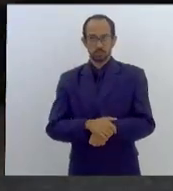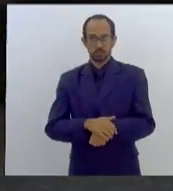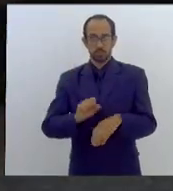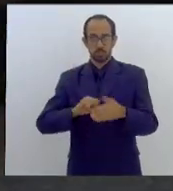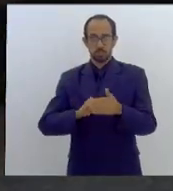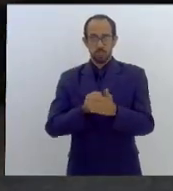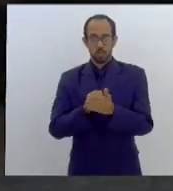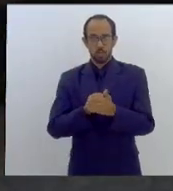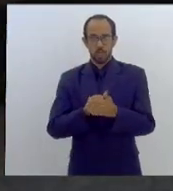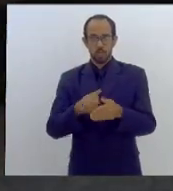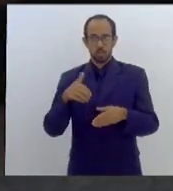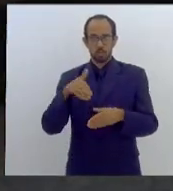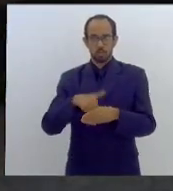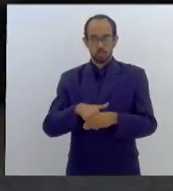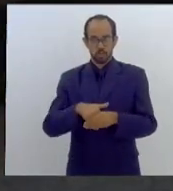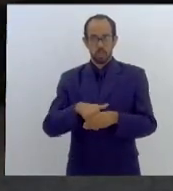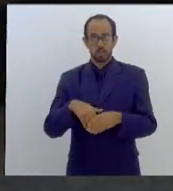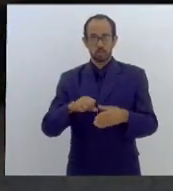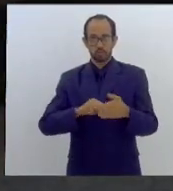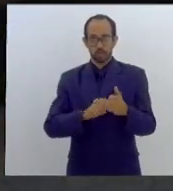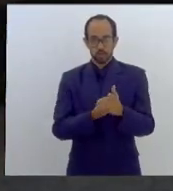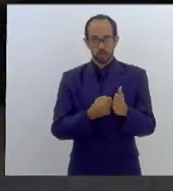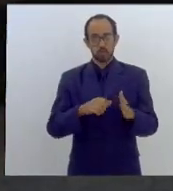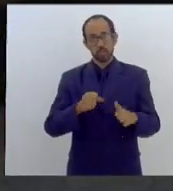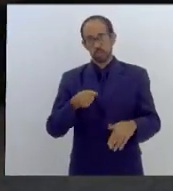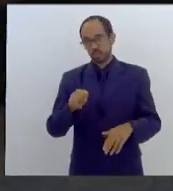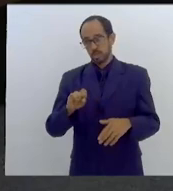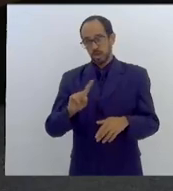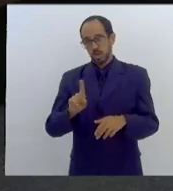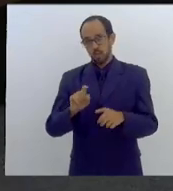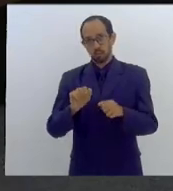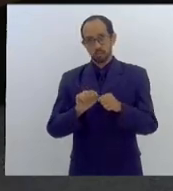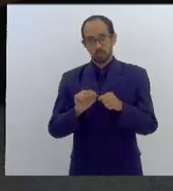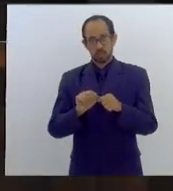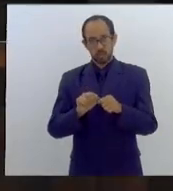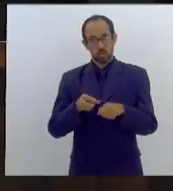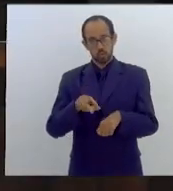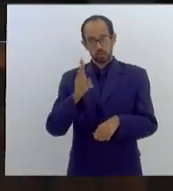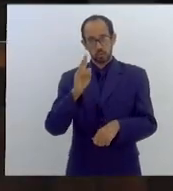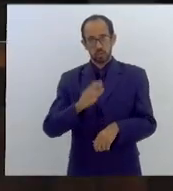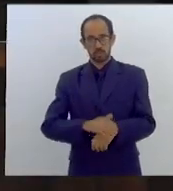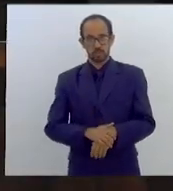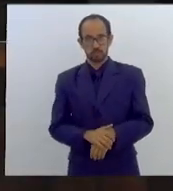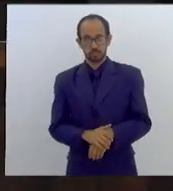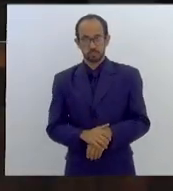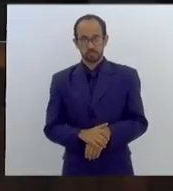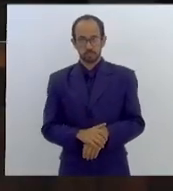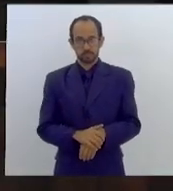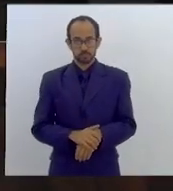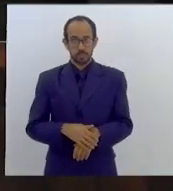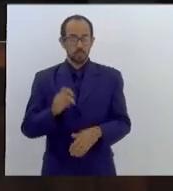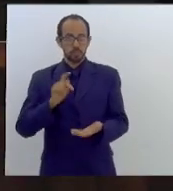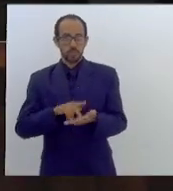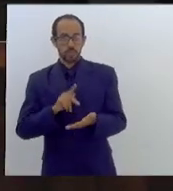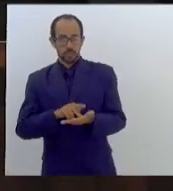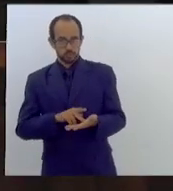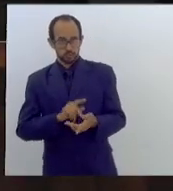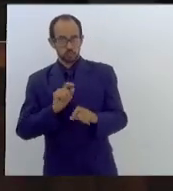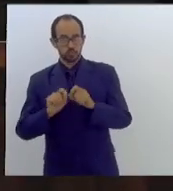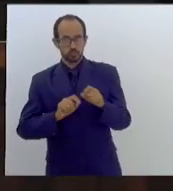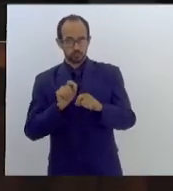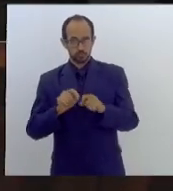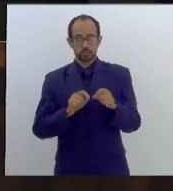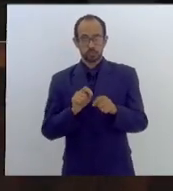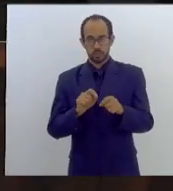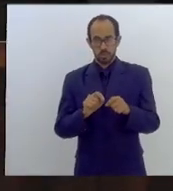bloqueio de pauta para votar os vetos. Mas, se não for feito, continua. E é verdade, ficou de se